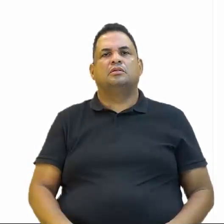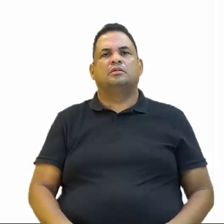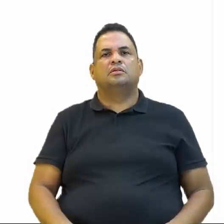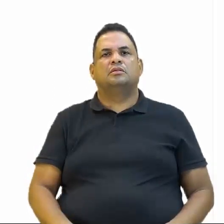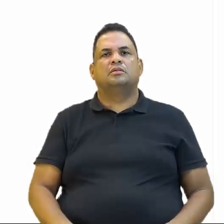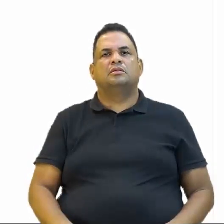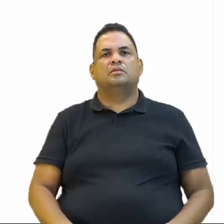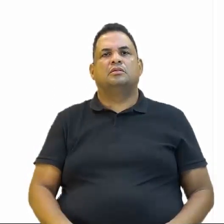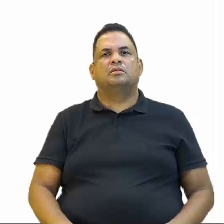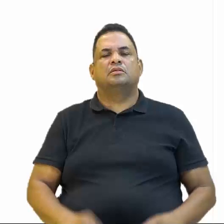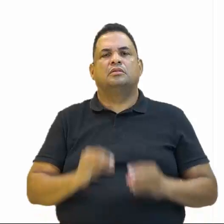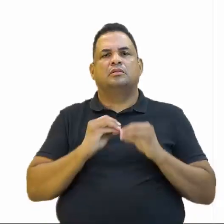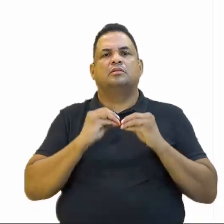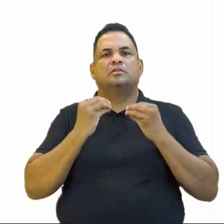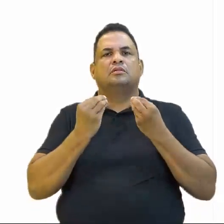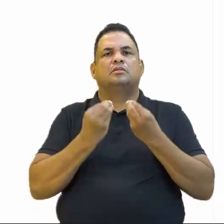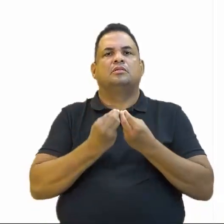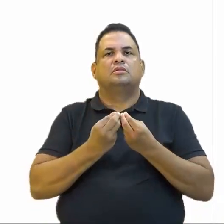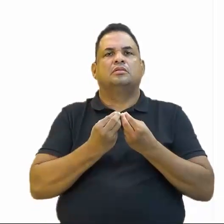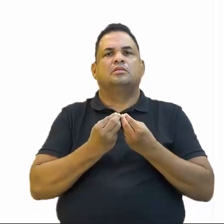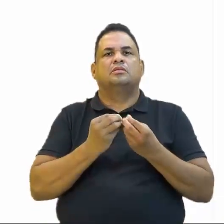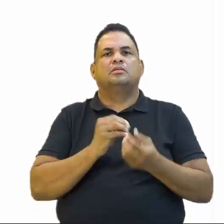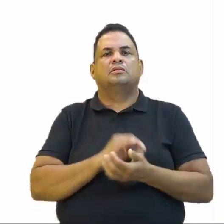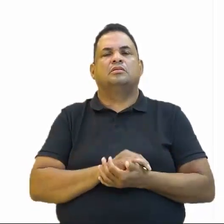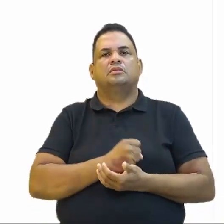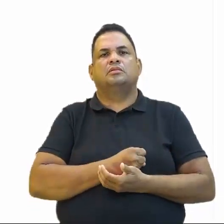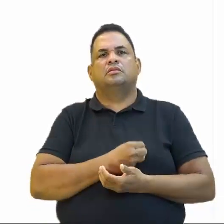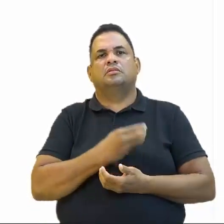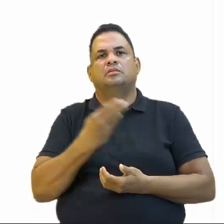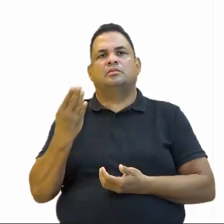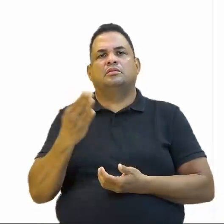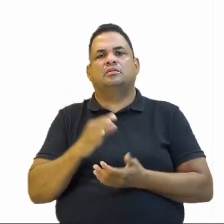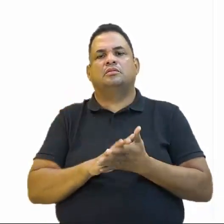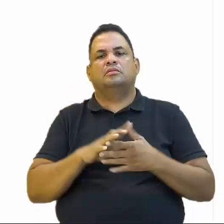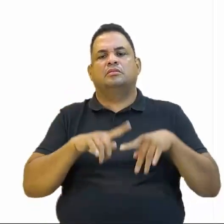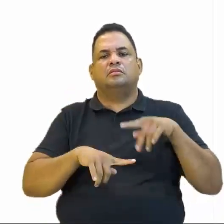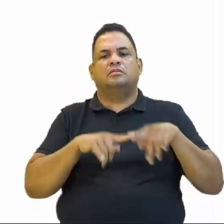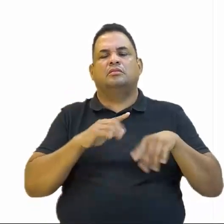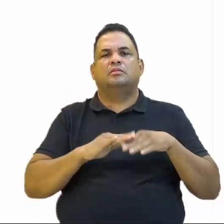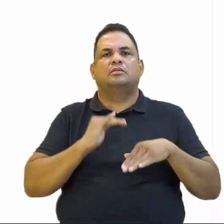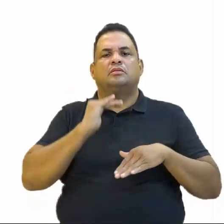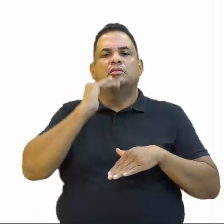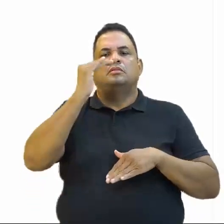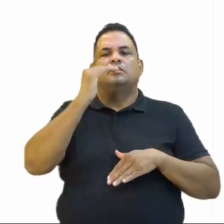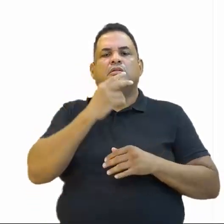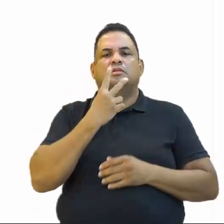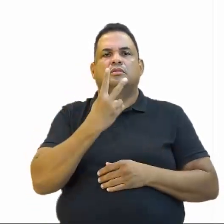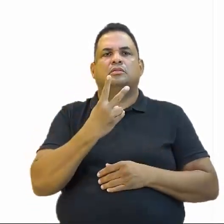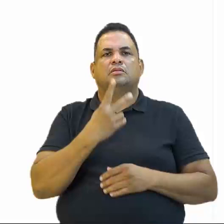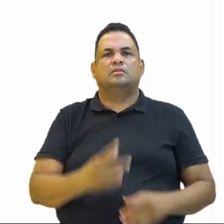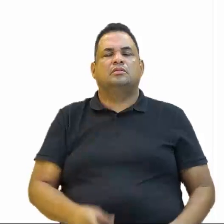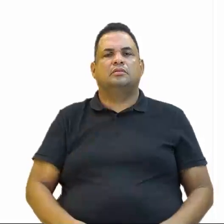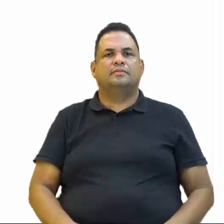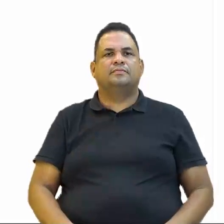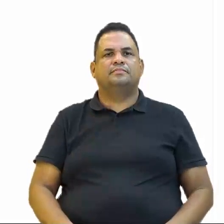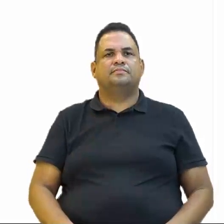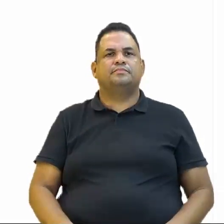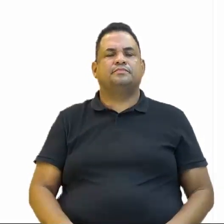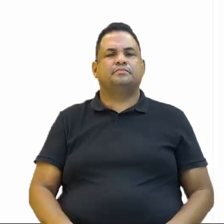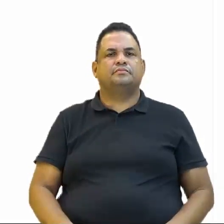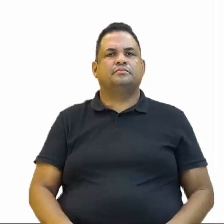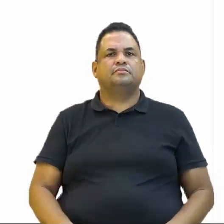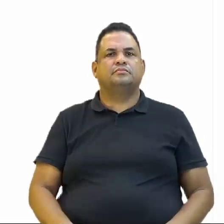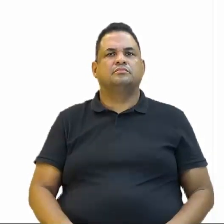ali, substância com uma quantidade de elementos químicos maior que 2. Por isso que